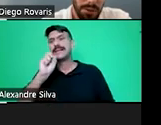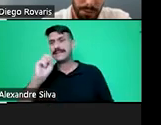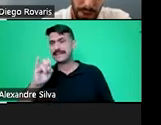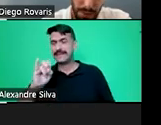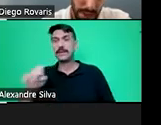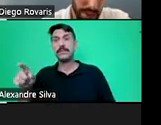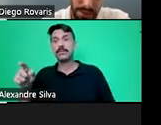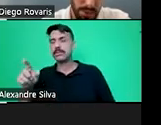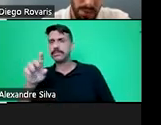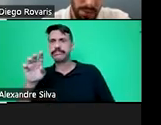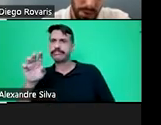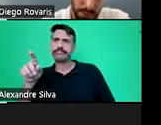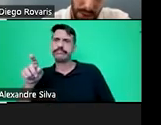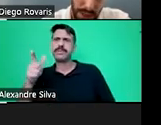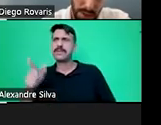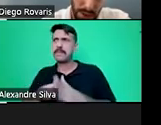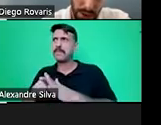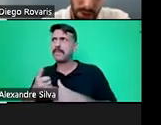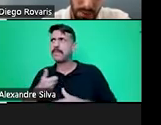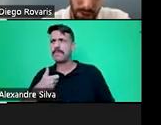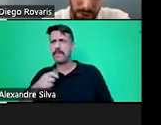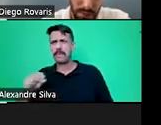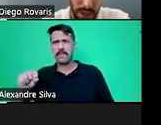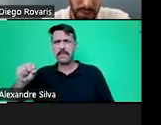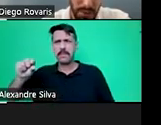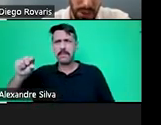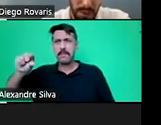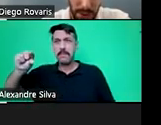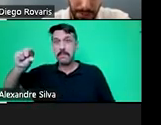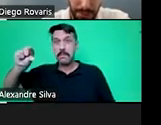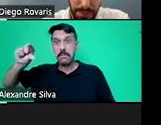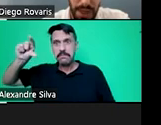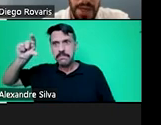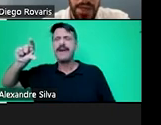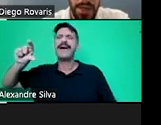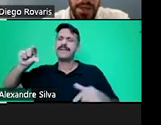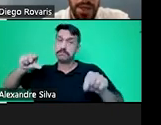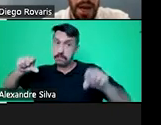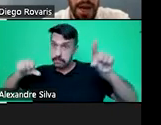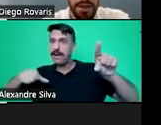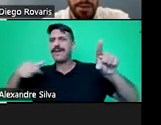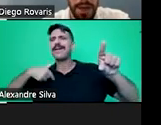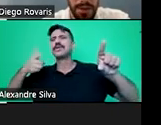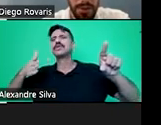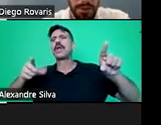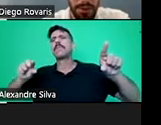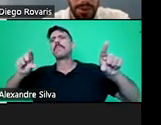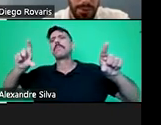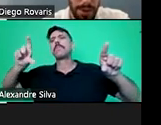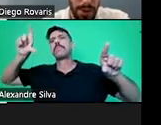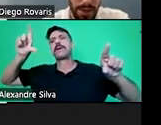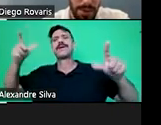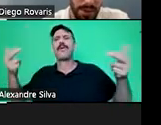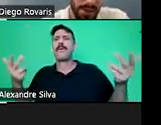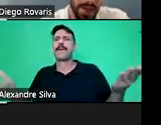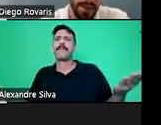Então, esse estudo envolveu 3 milhões de indivíduos com varredura no genoma, e a gente acessou